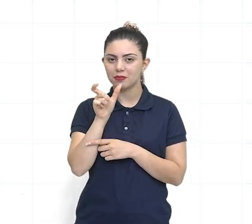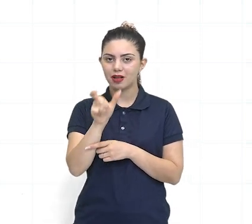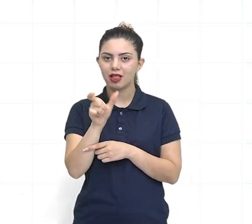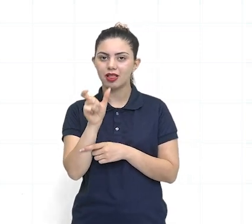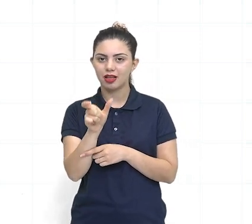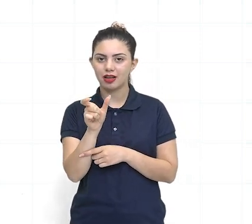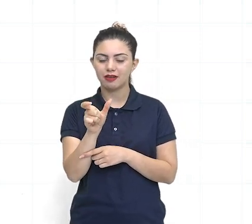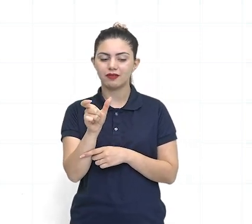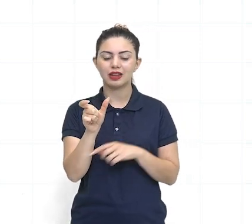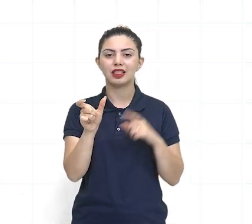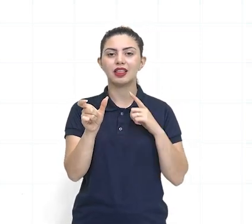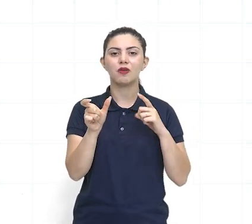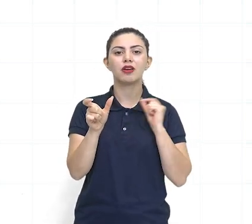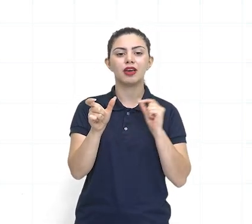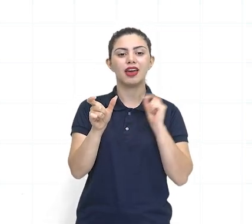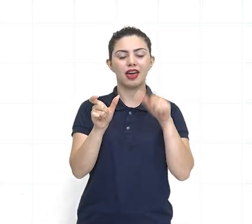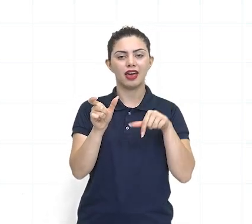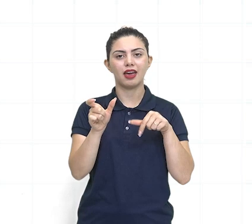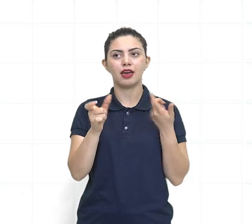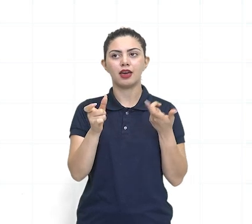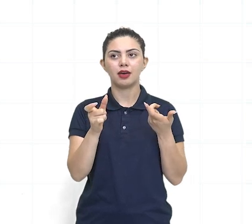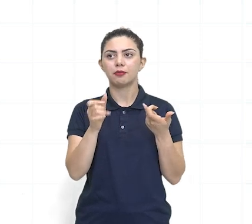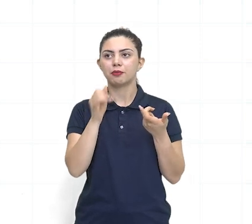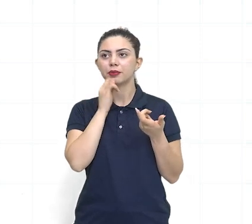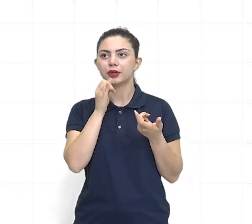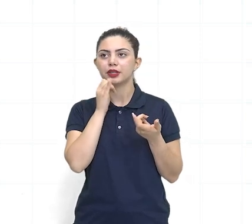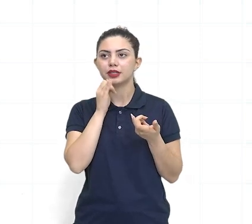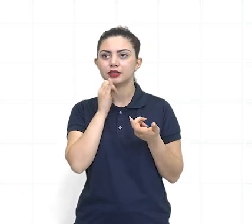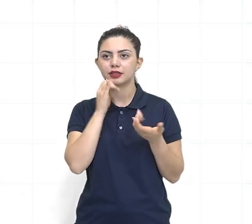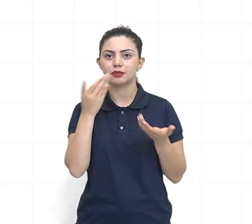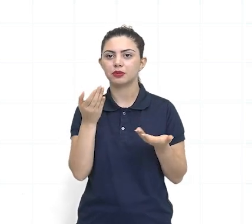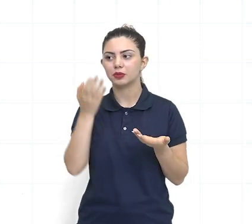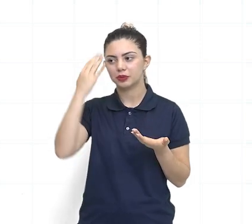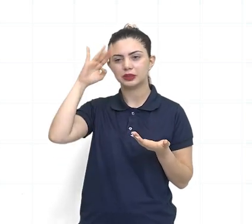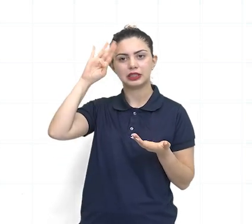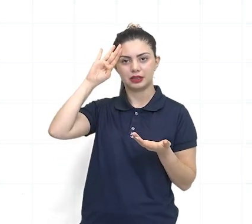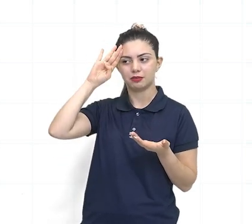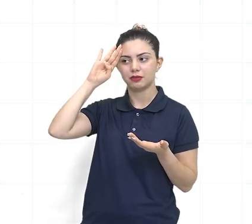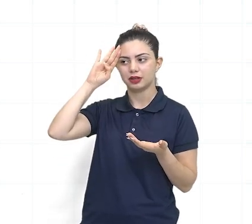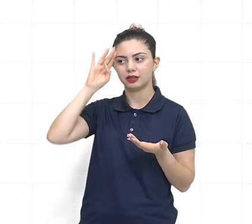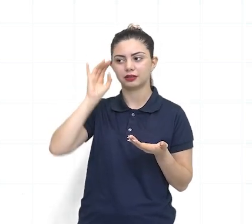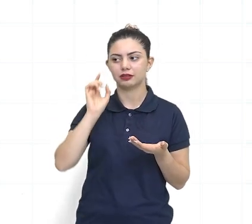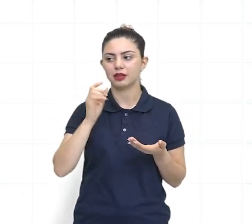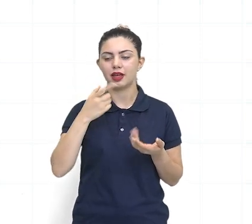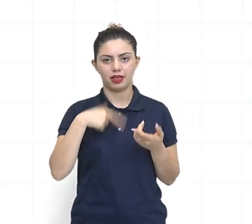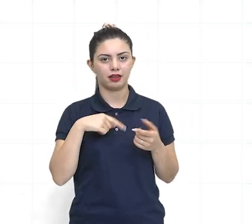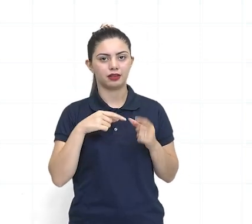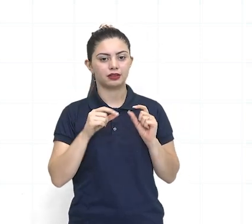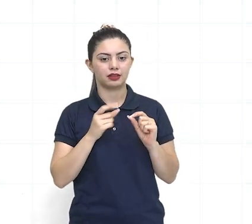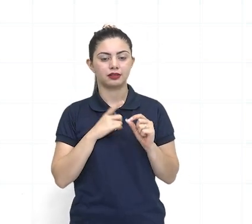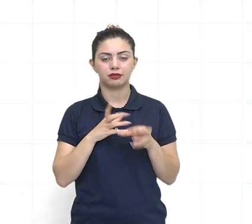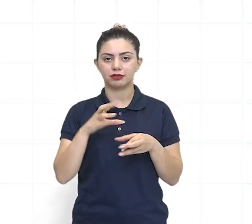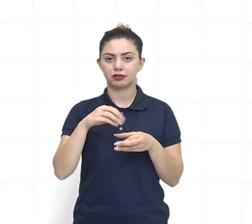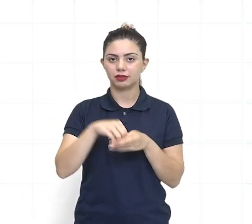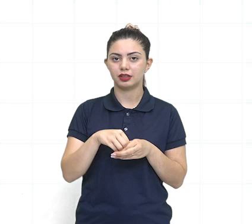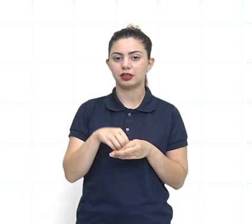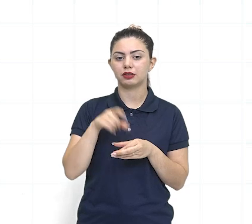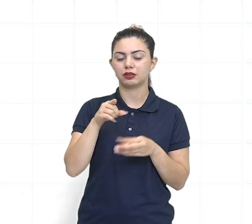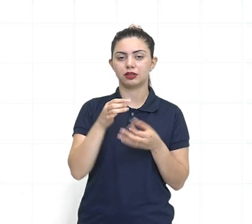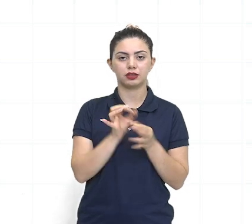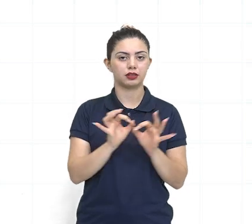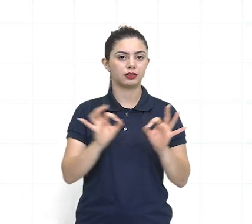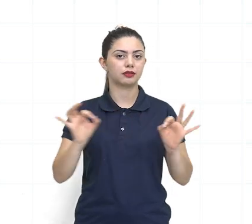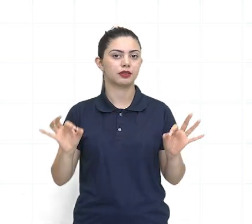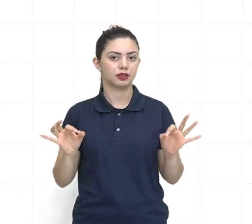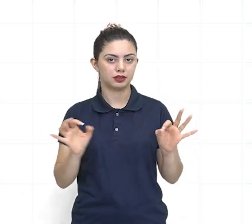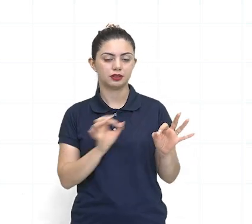emprestou ênfase, certo? Trouxe uma grande força expressiva para o enunciado, para a